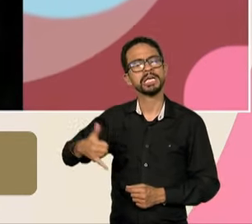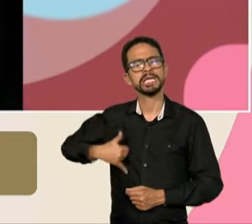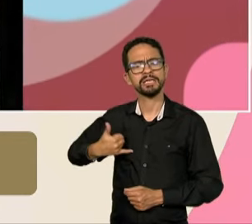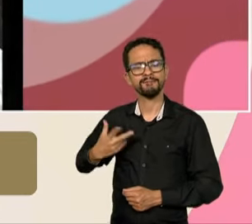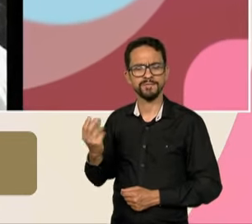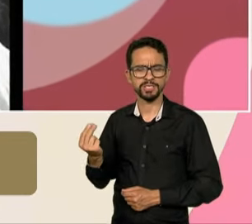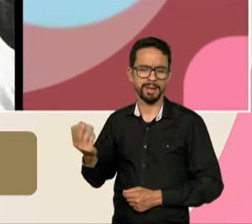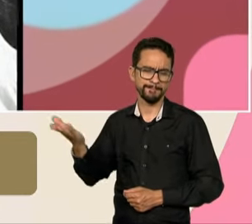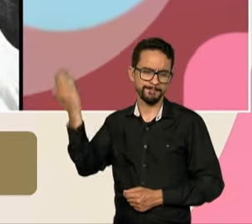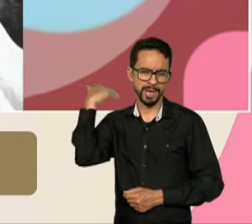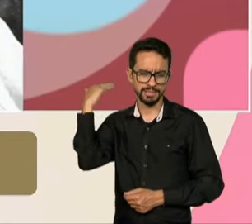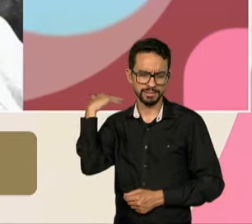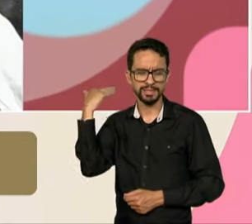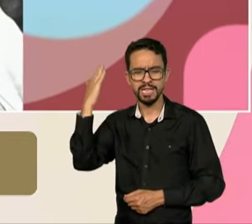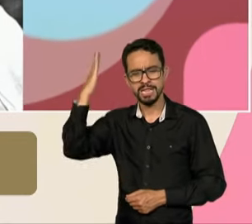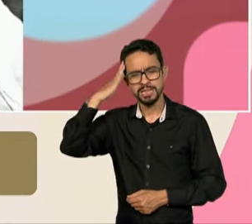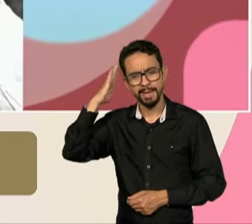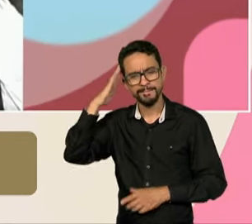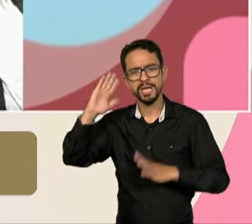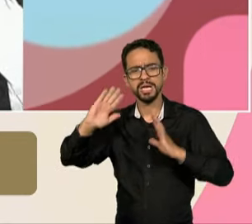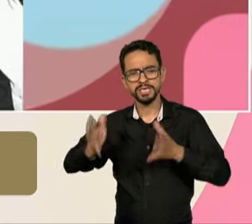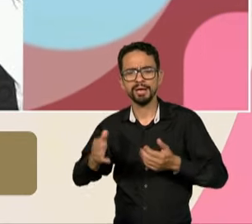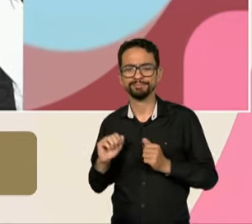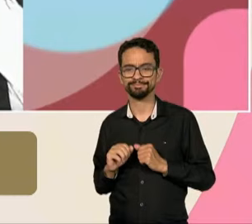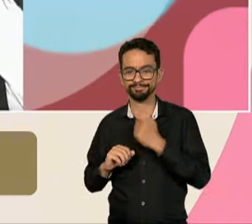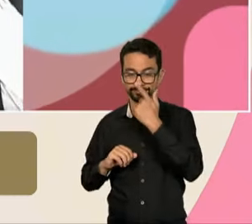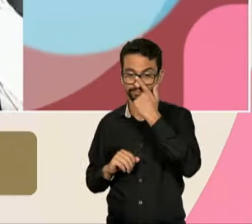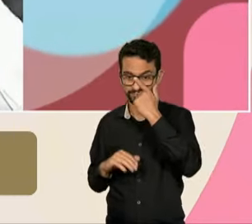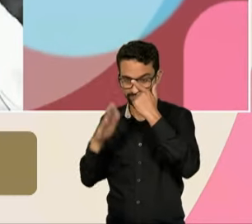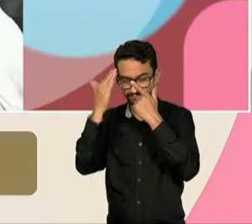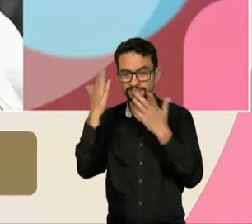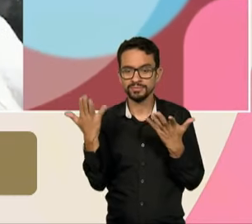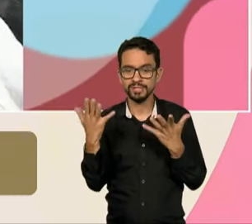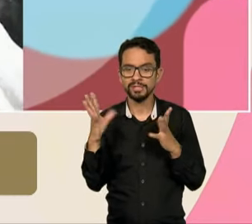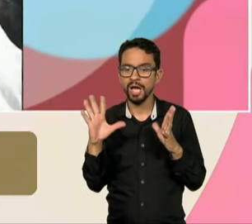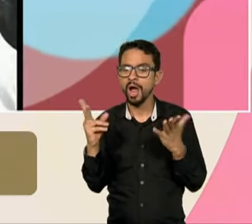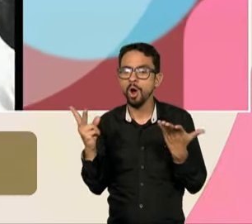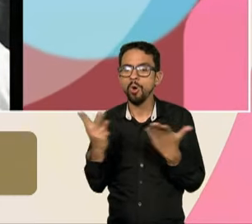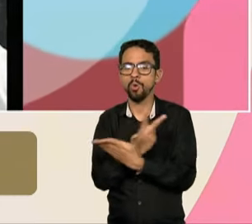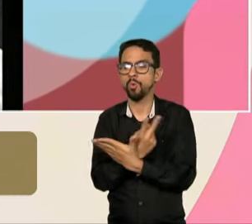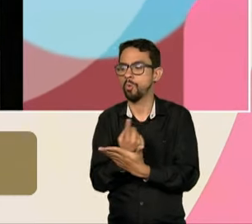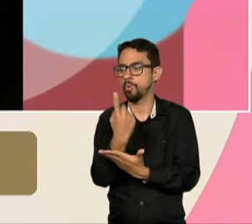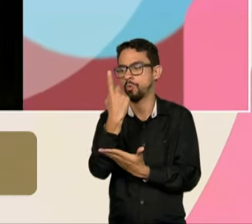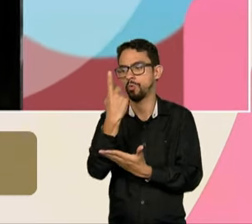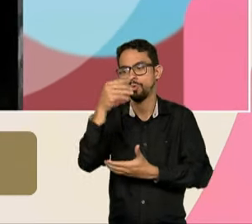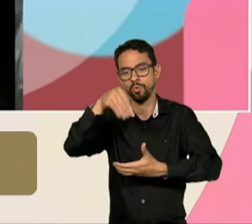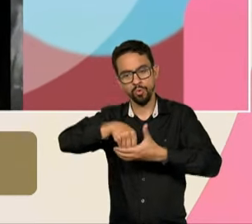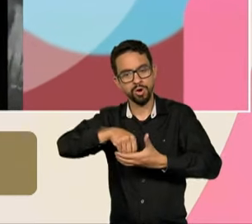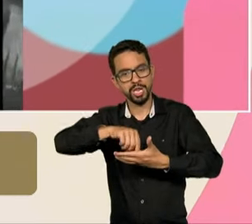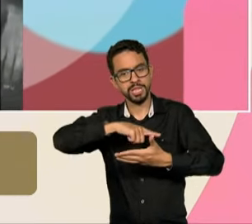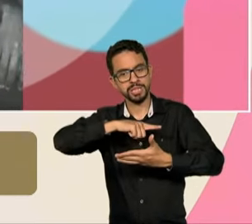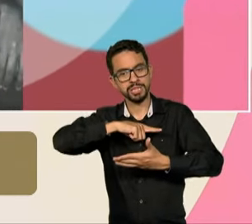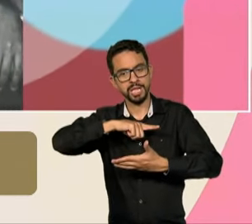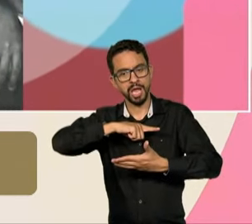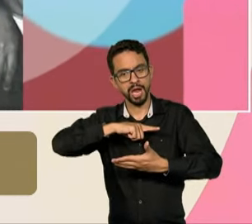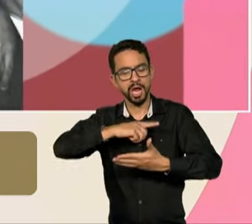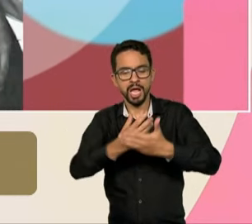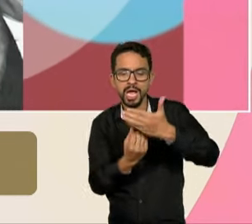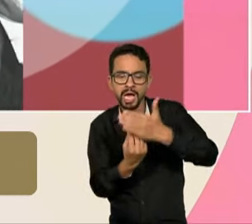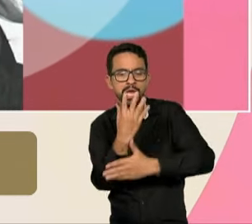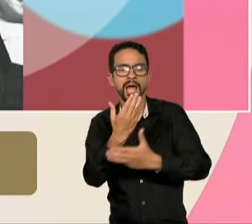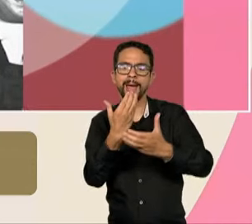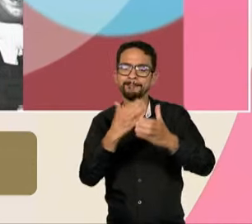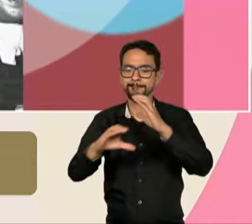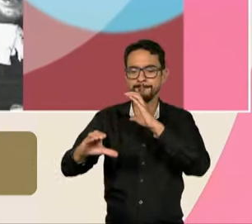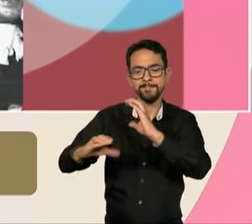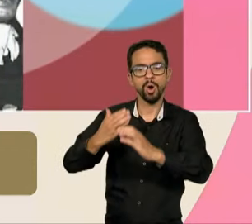eu já sabia que podia ser que acontecesse alguma coisa para mim nesse sentido, né? De como compositor, já